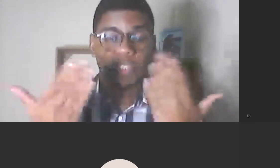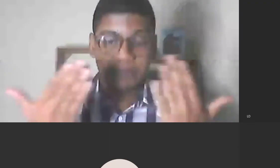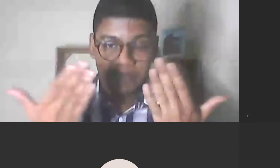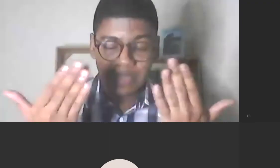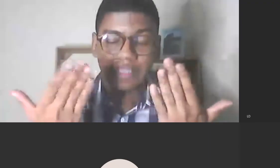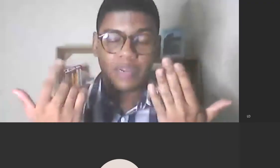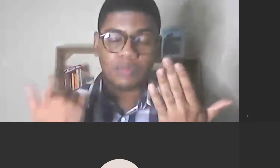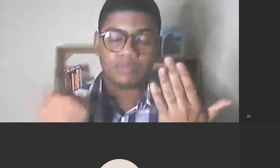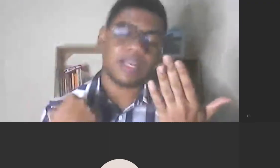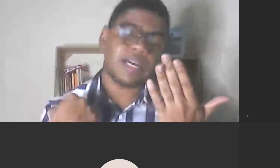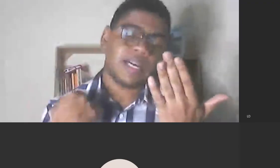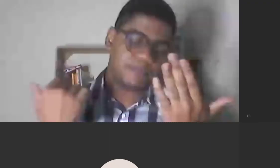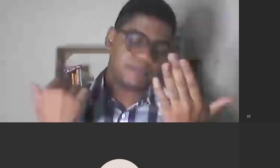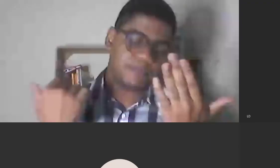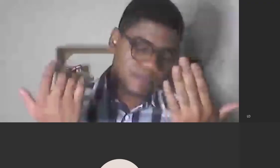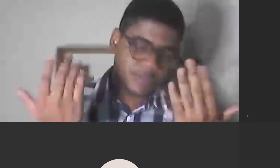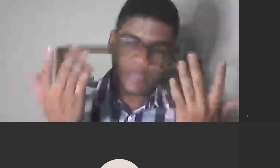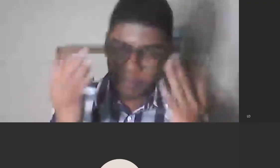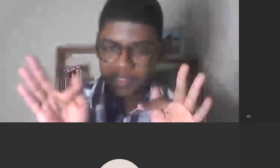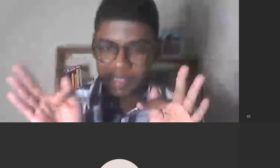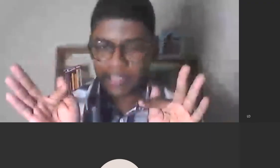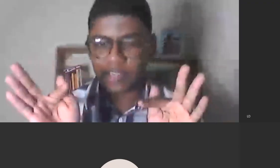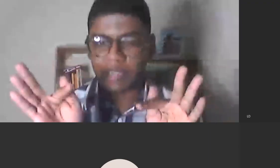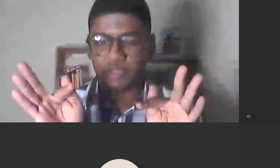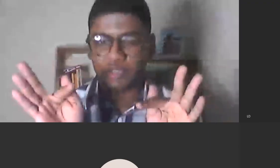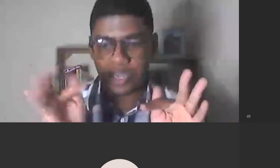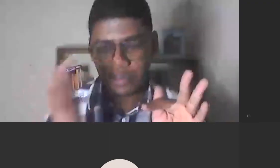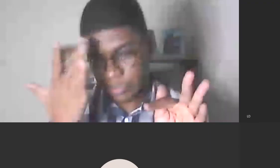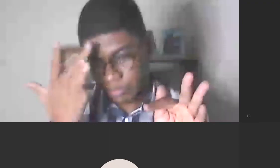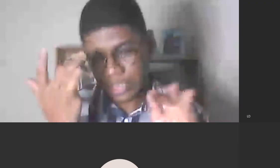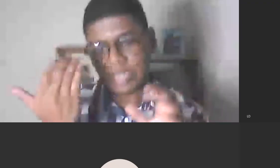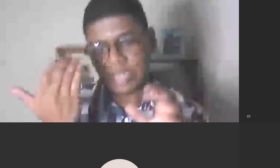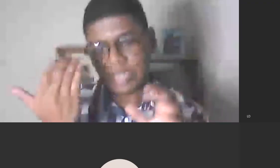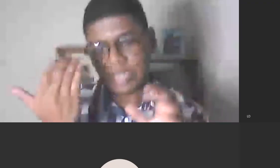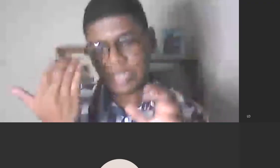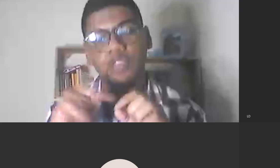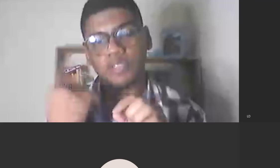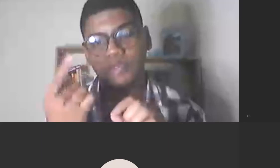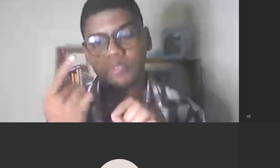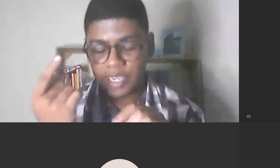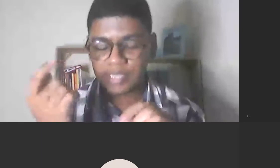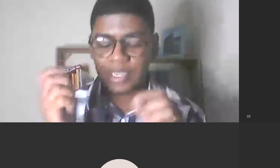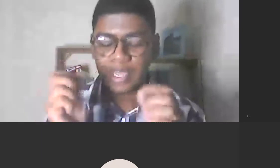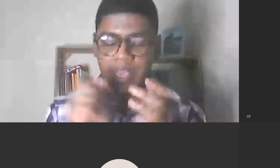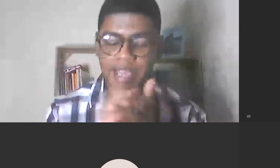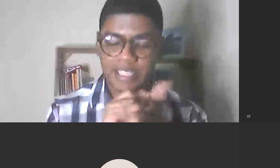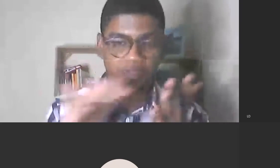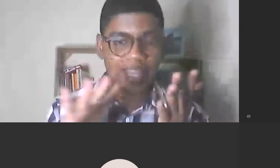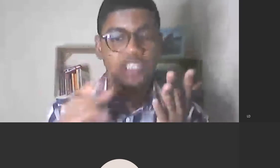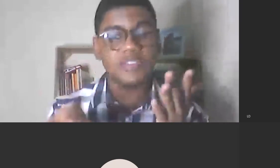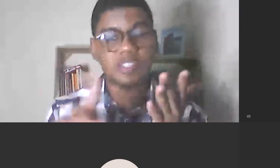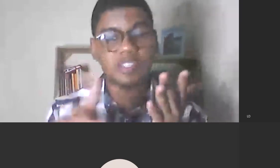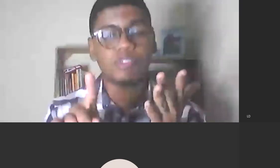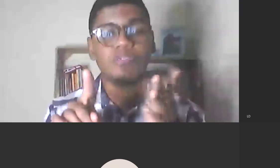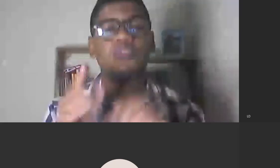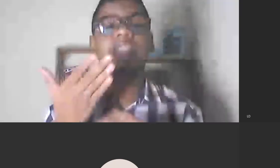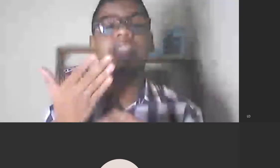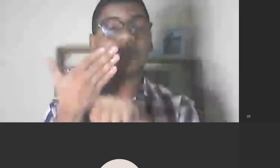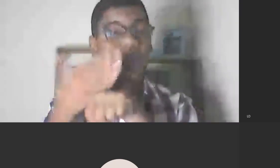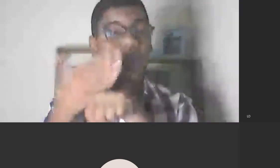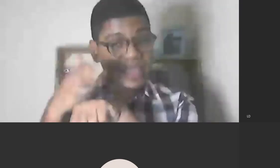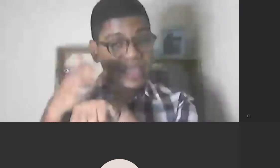para hoje, tá? Então, depois, né, da nossa aula de hoje, até no máximo amanhã, eu estou enviando para vocês essa atividade que vocês